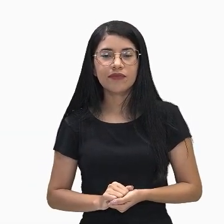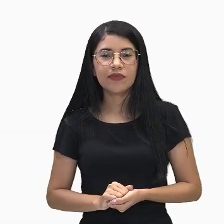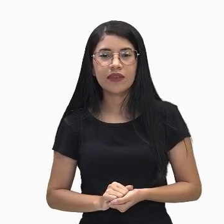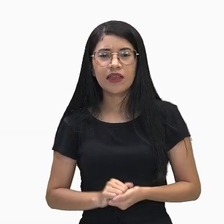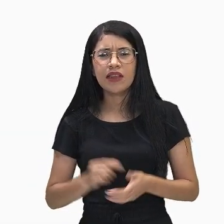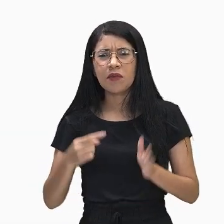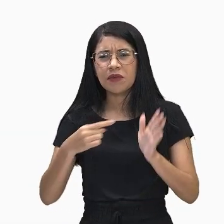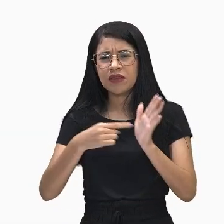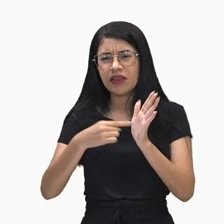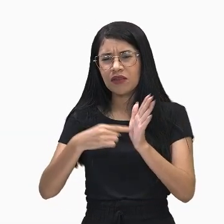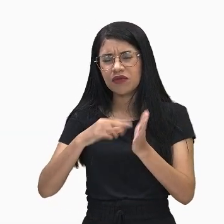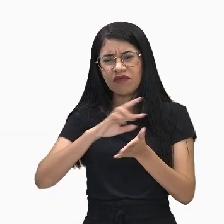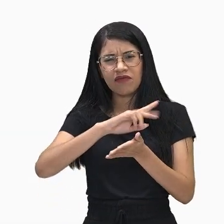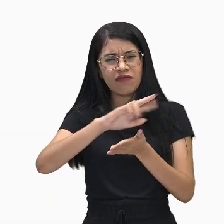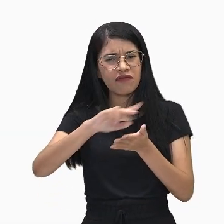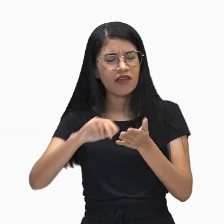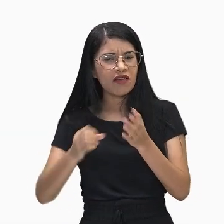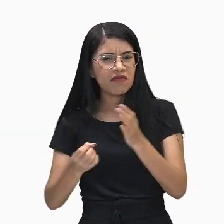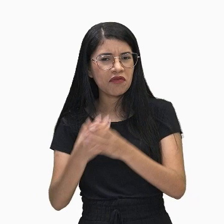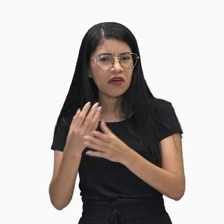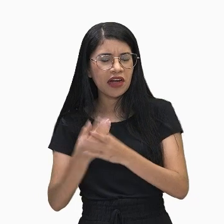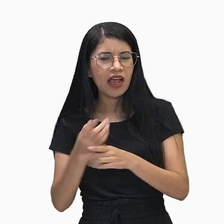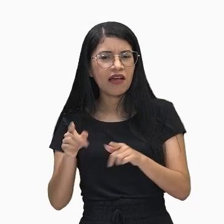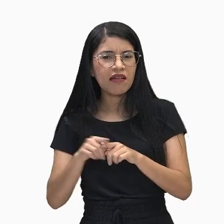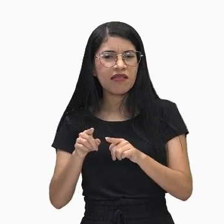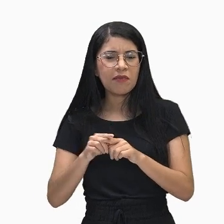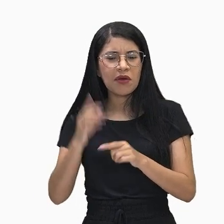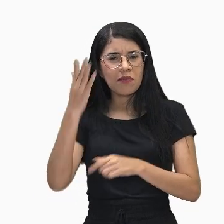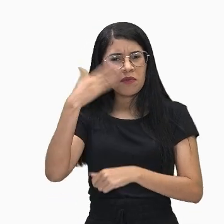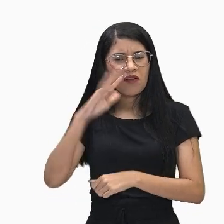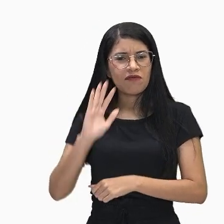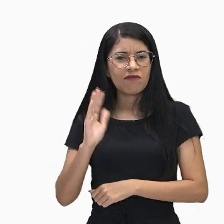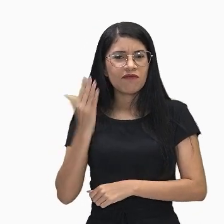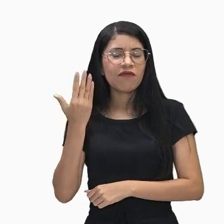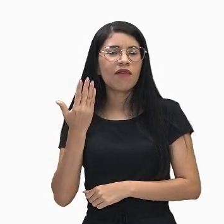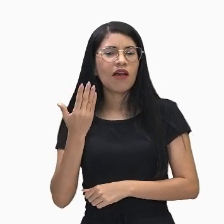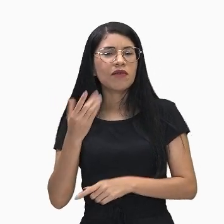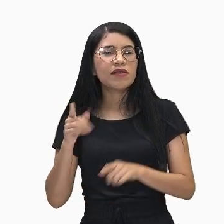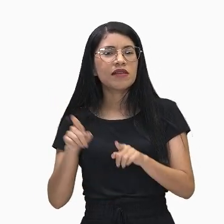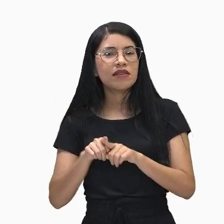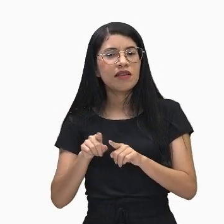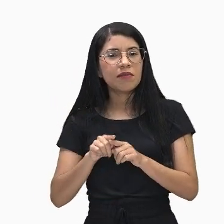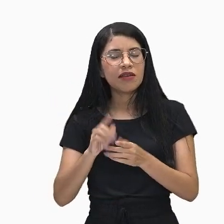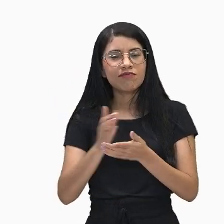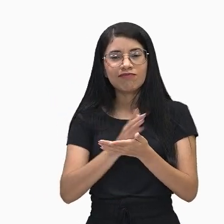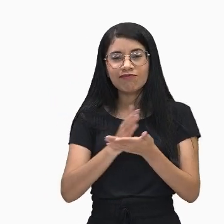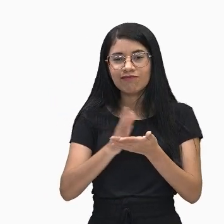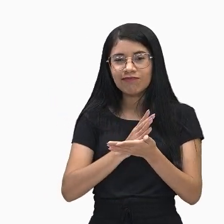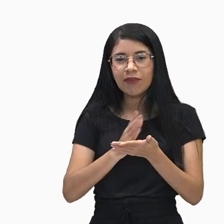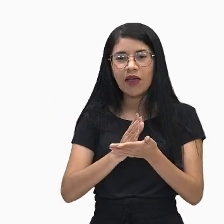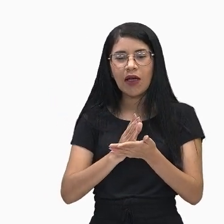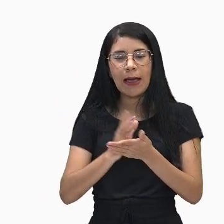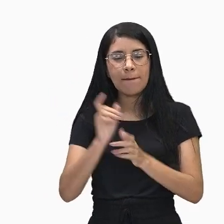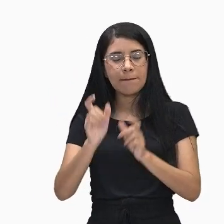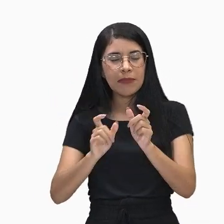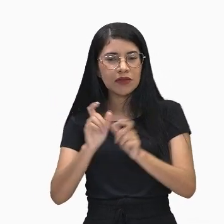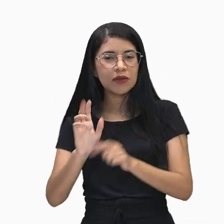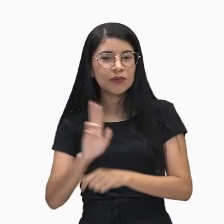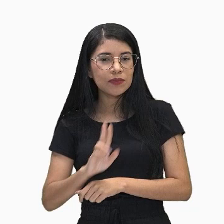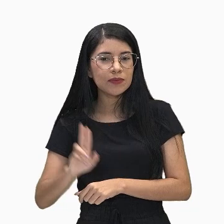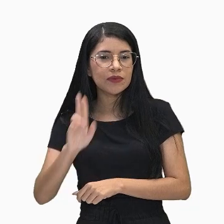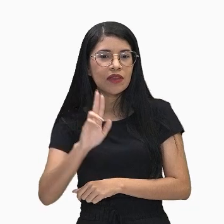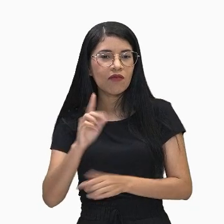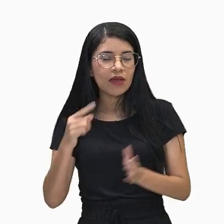Denúncias forjadas e provas falsas contra essas pessoas eram alguns dos meios da ação do macartista. Vamos lá adiante.